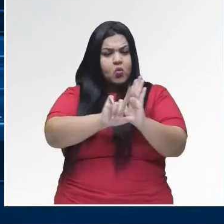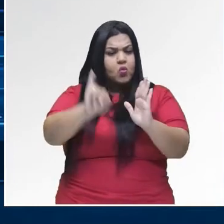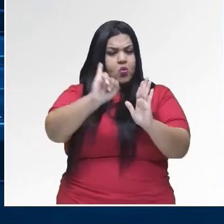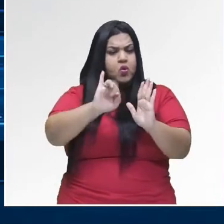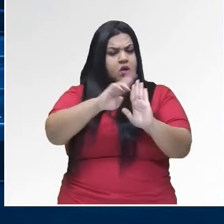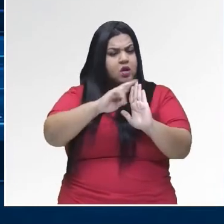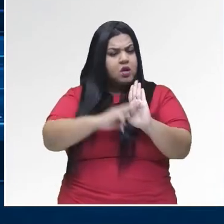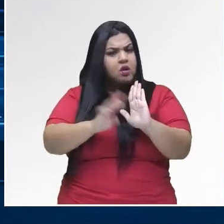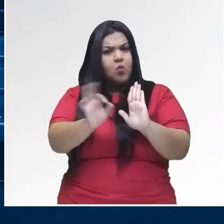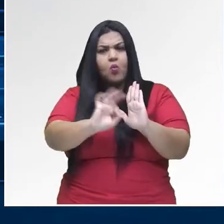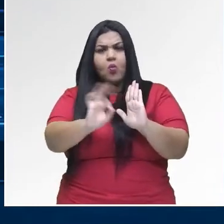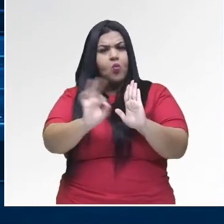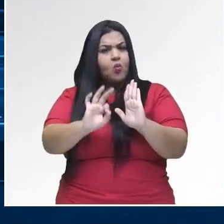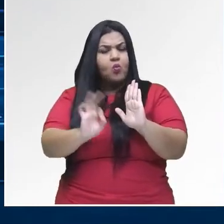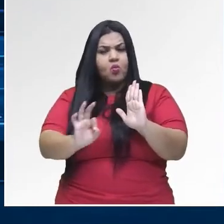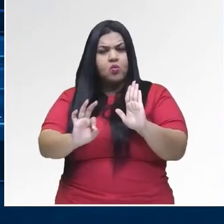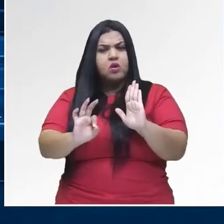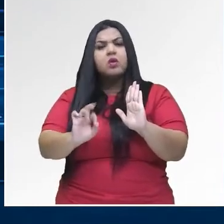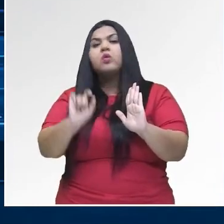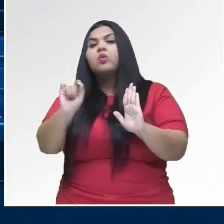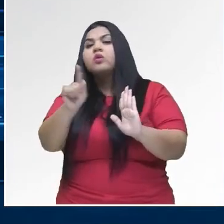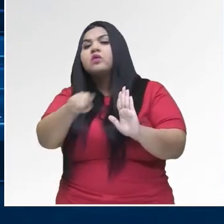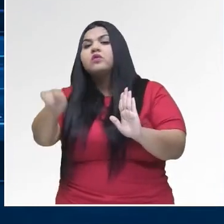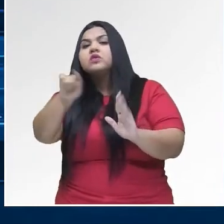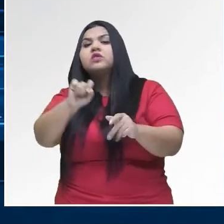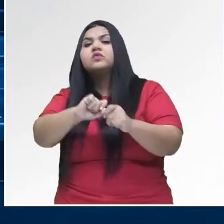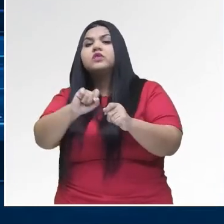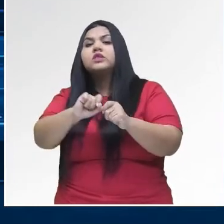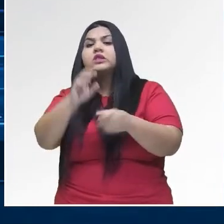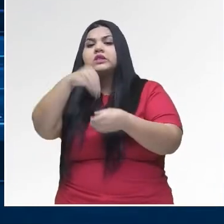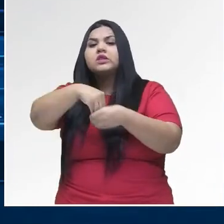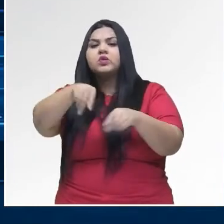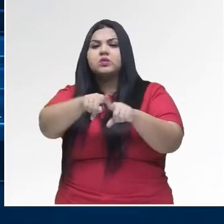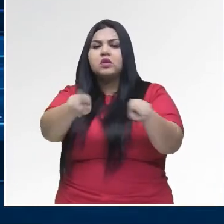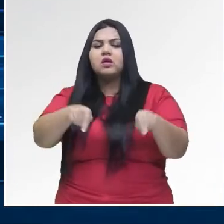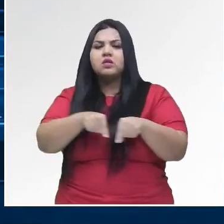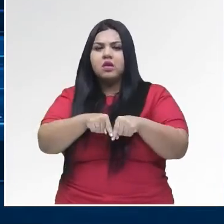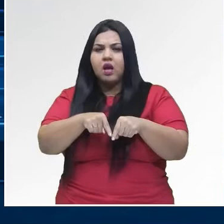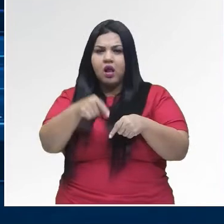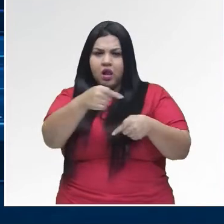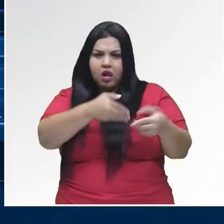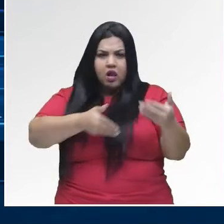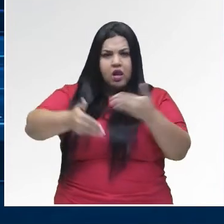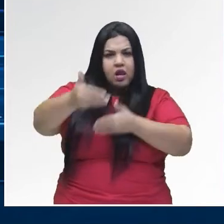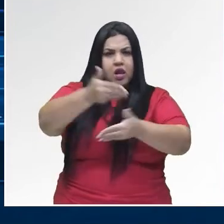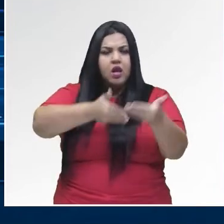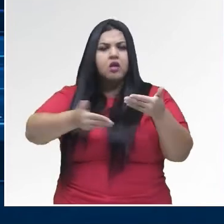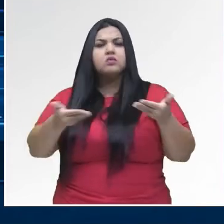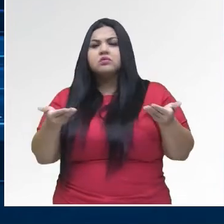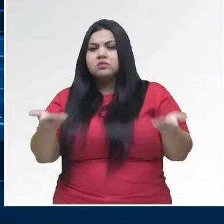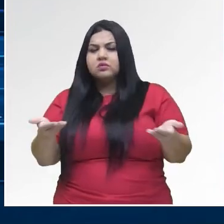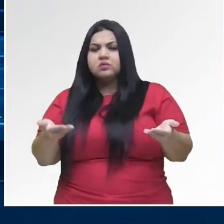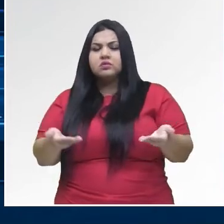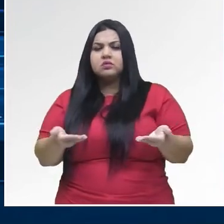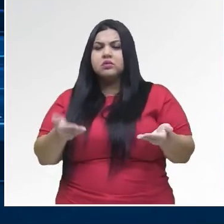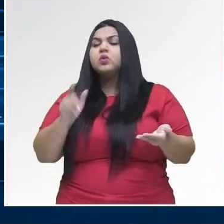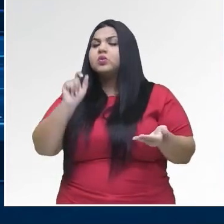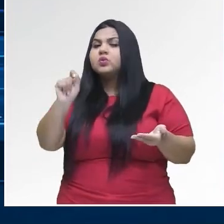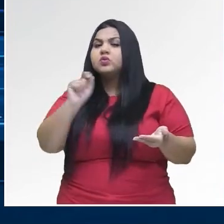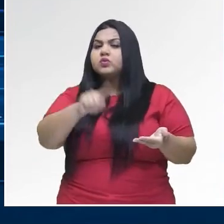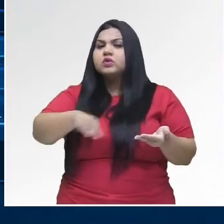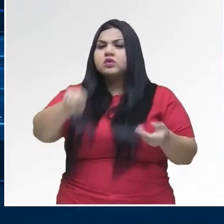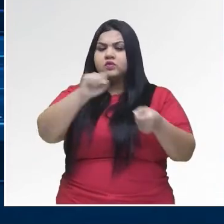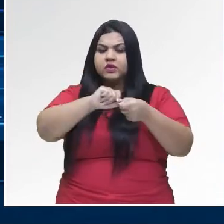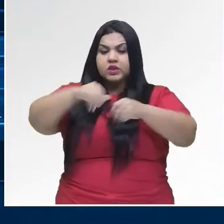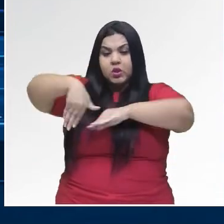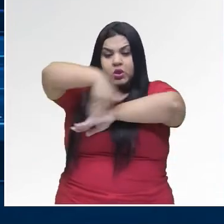regra? O que vocês fariam aí na sala, entre vocês? O que vocês fariam na